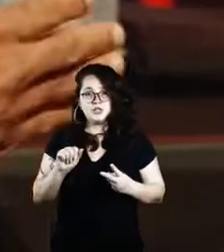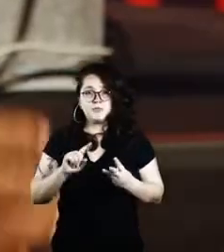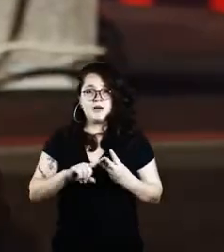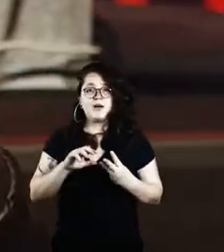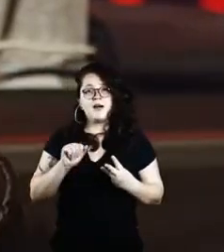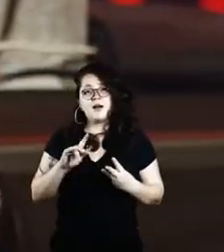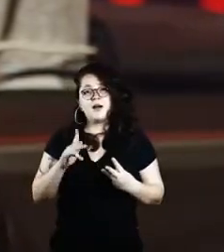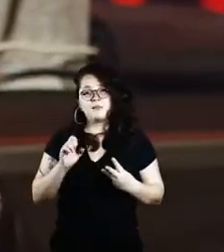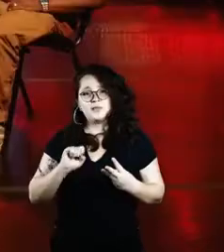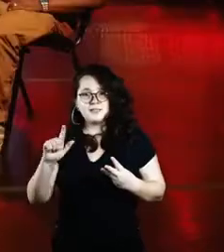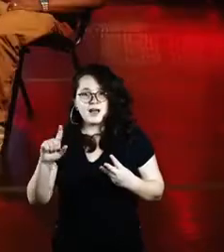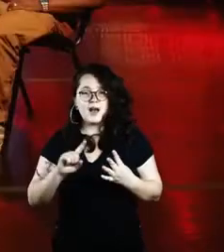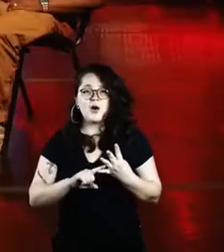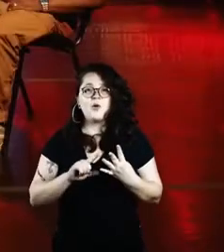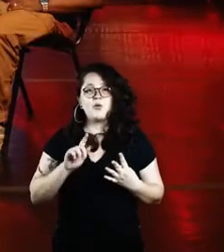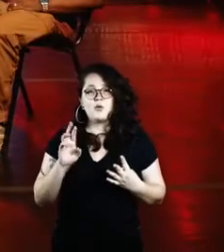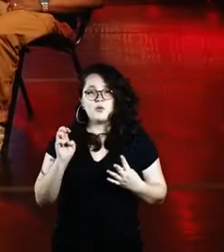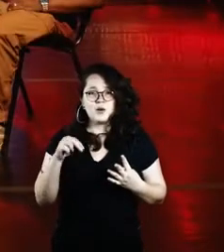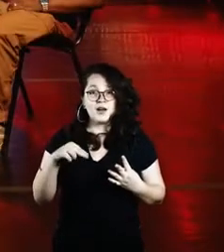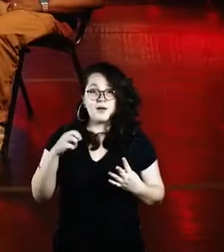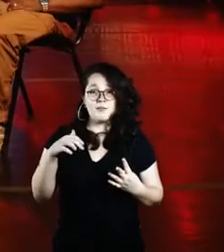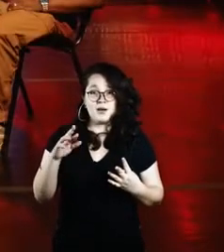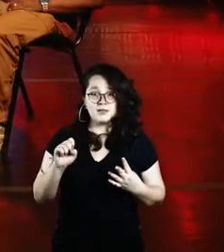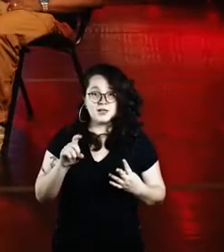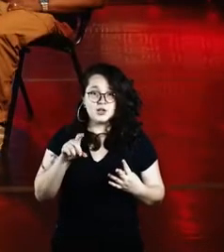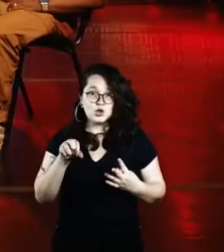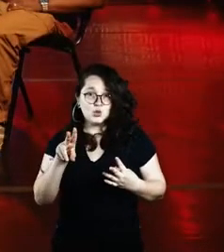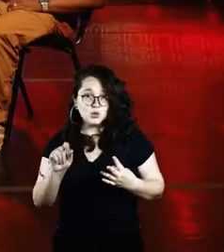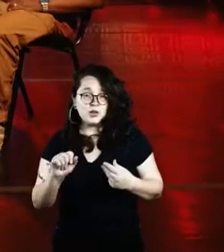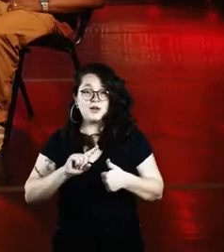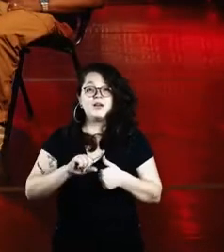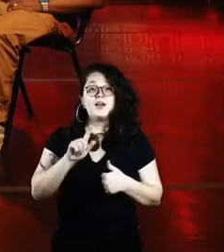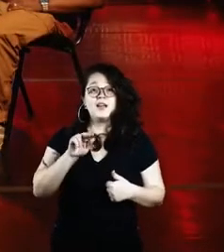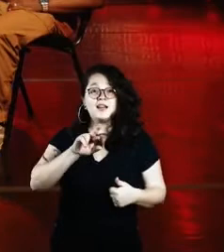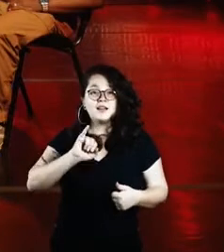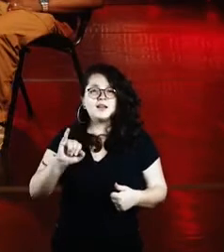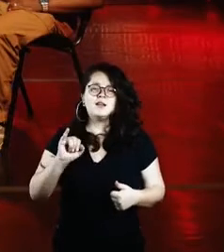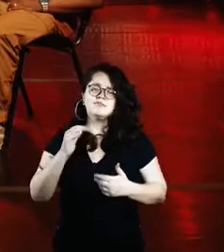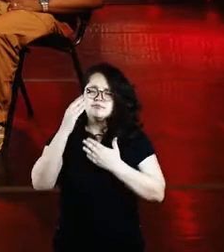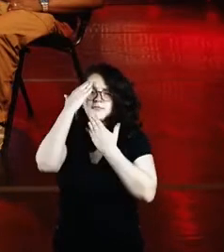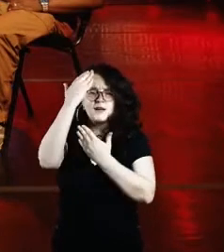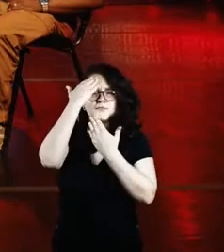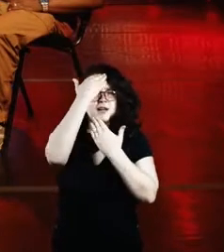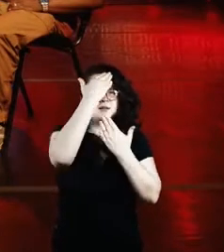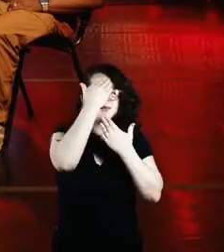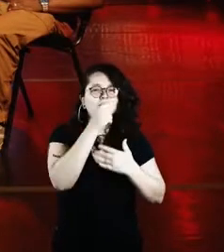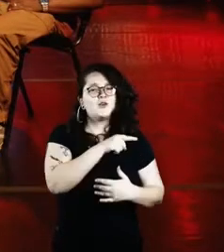Abissal, Grandmaster Duda, Kri, muito obrigado.